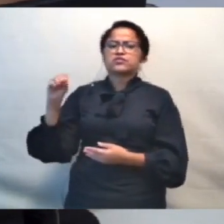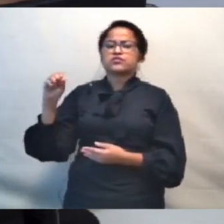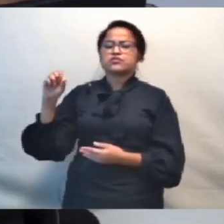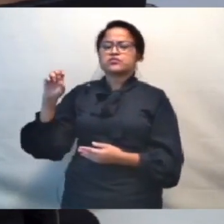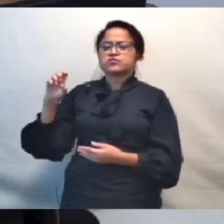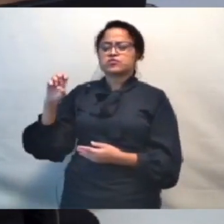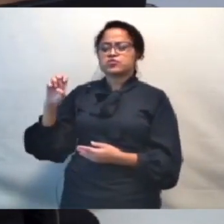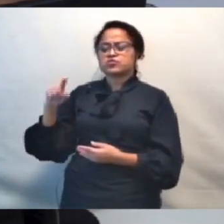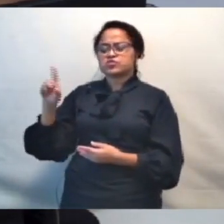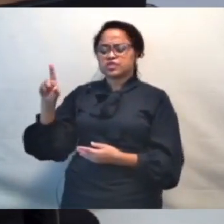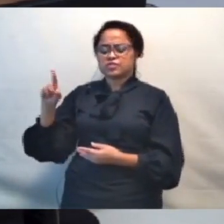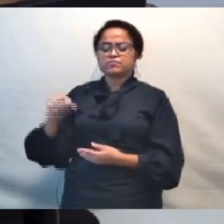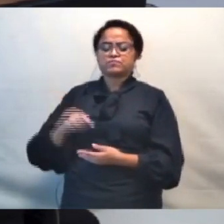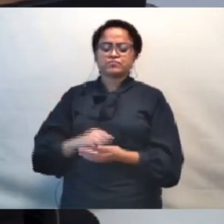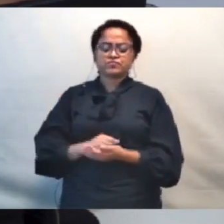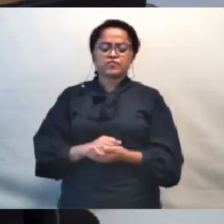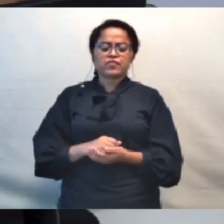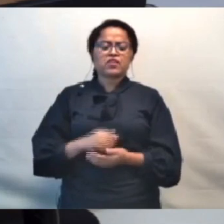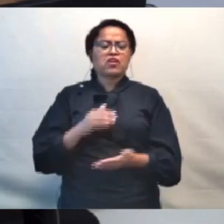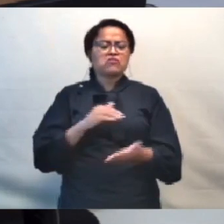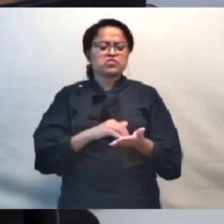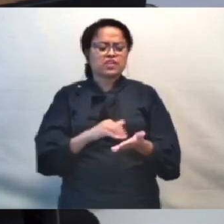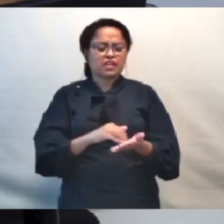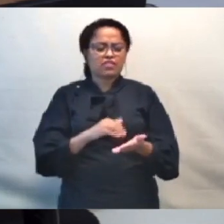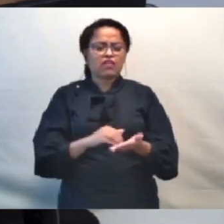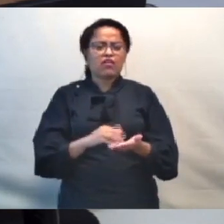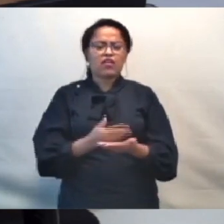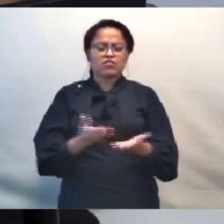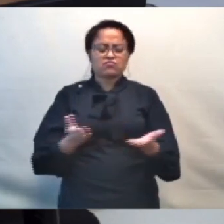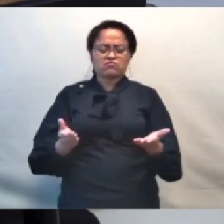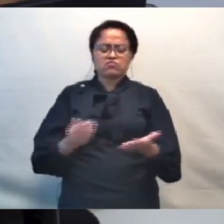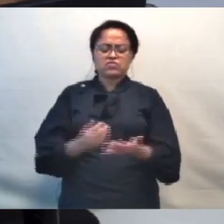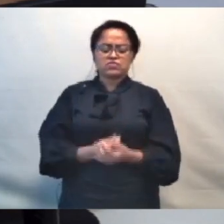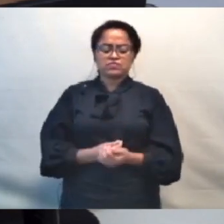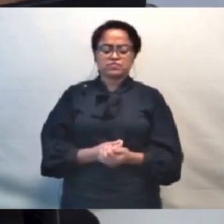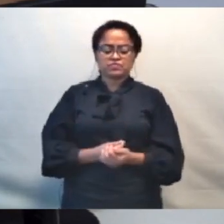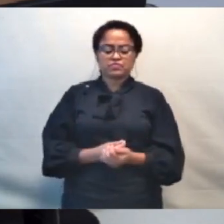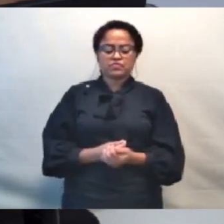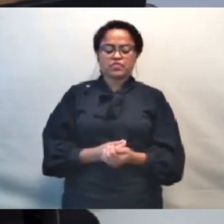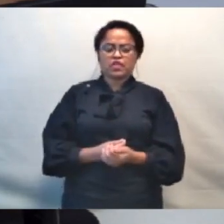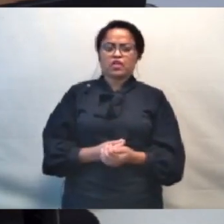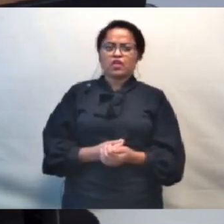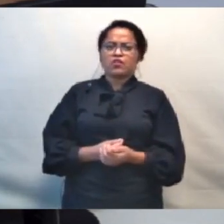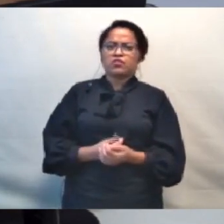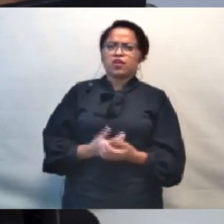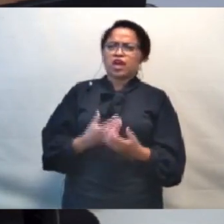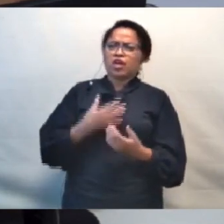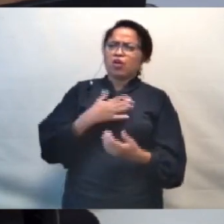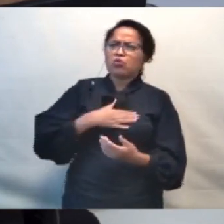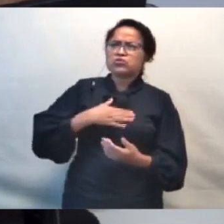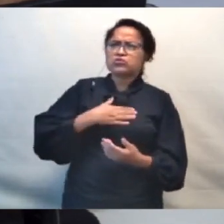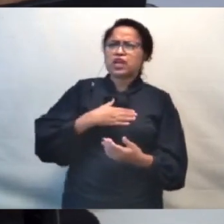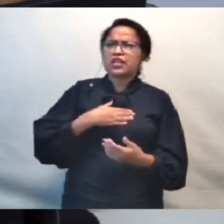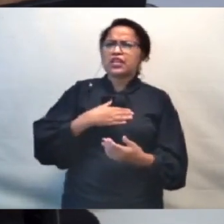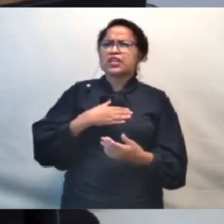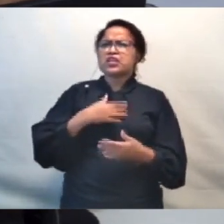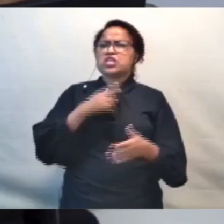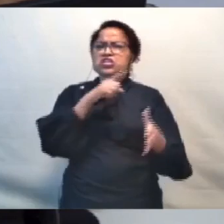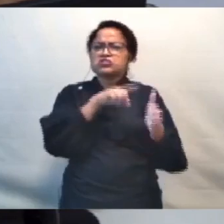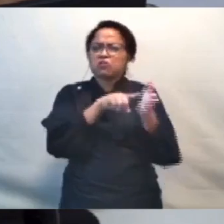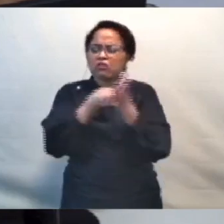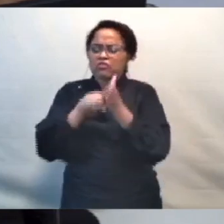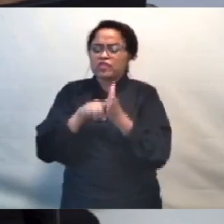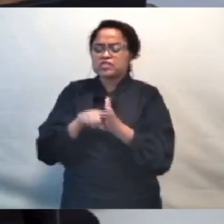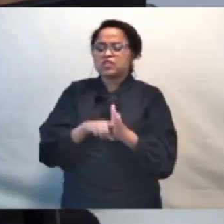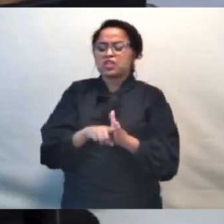secretários. Eu gostaria de fazer algumas perguntas, mas, primeira, eu gostaria de direcionar ao secretário